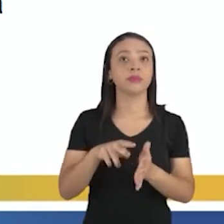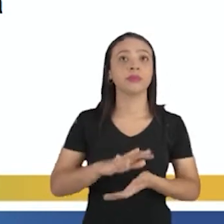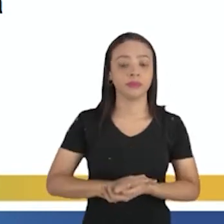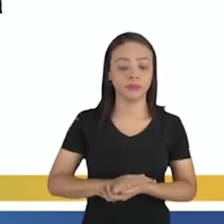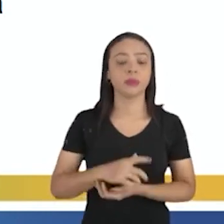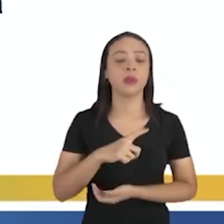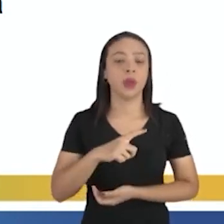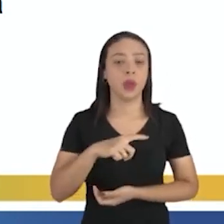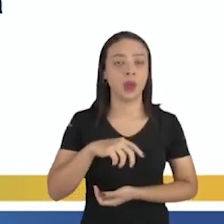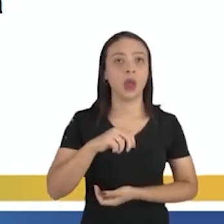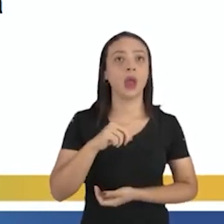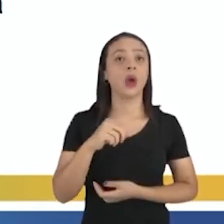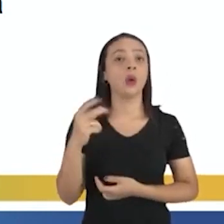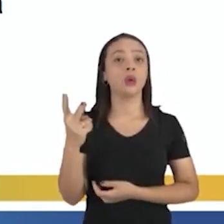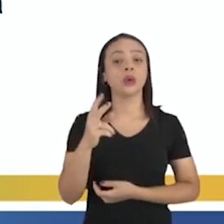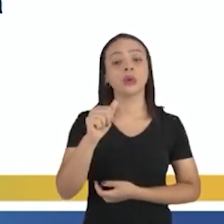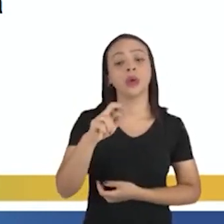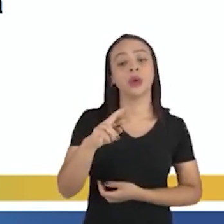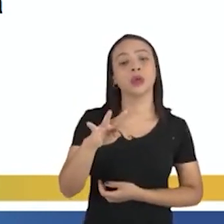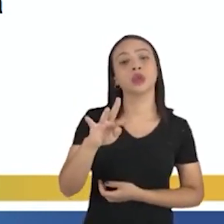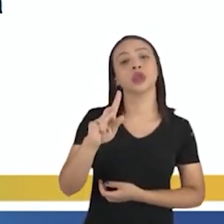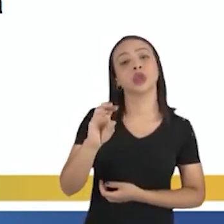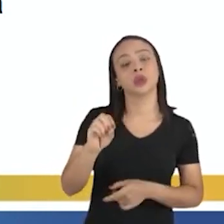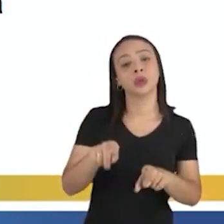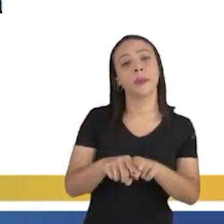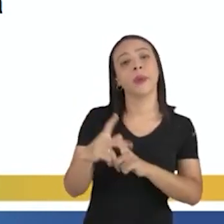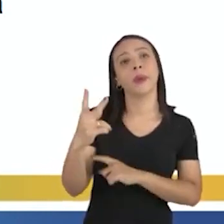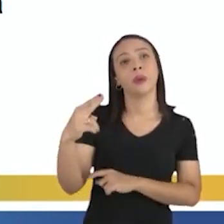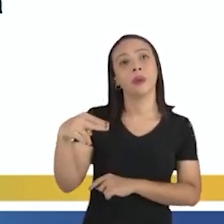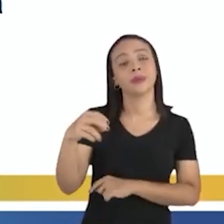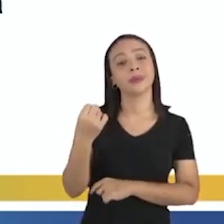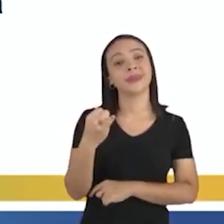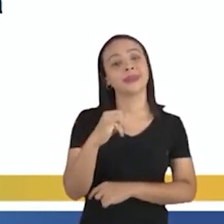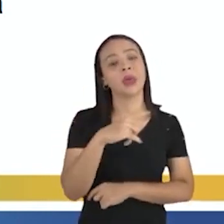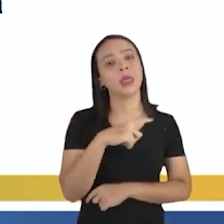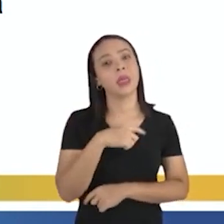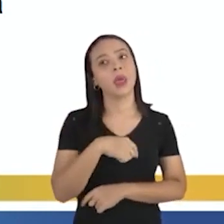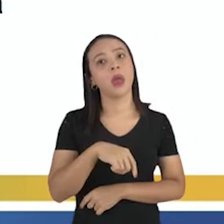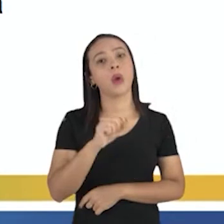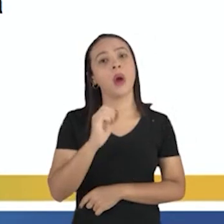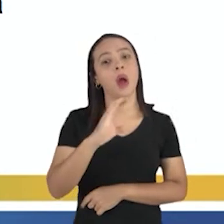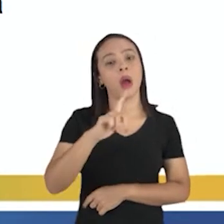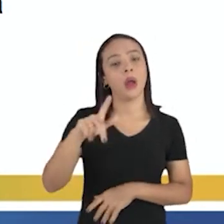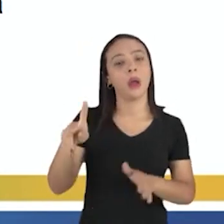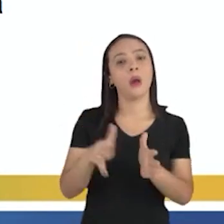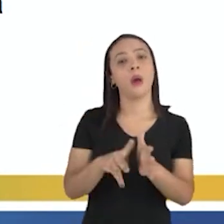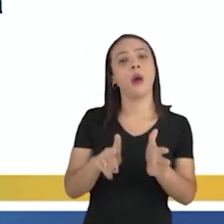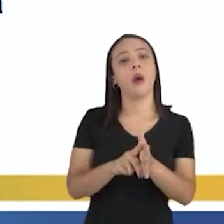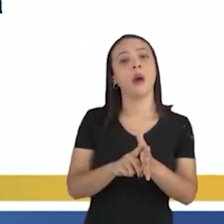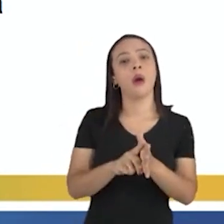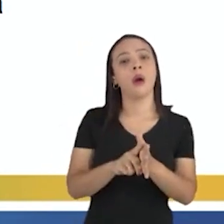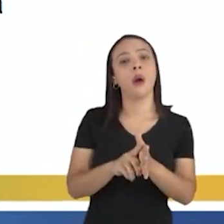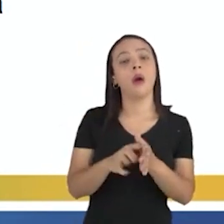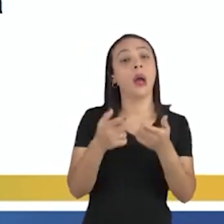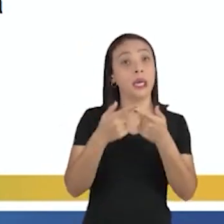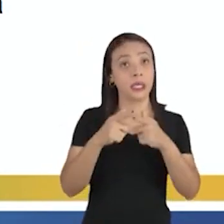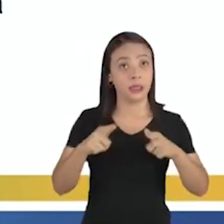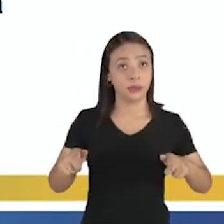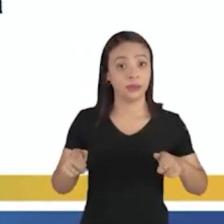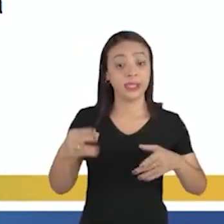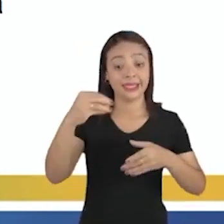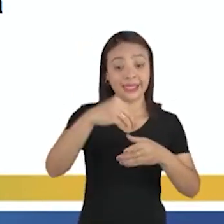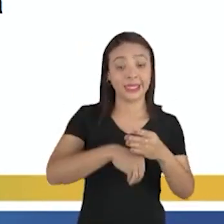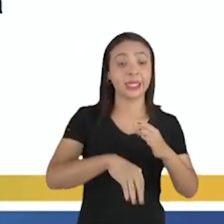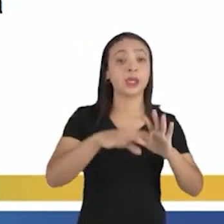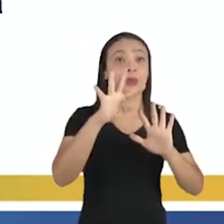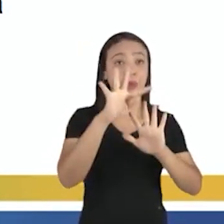o artigo e o pronome. Então, quando ele já vem trazendo essa utilização das classes gramaticais dentro